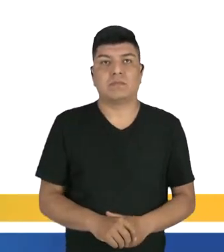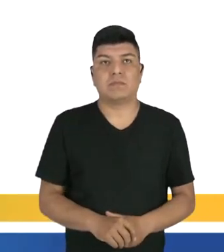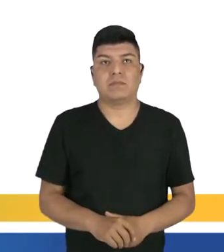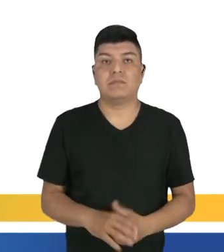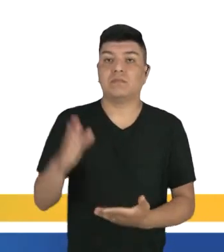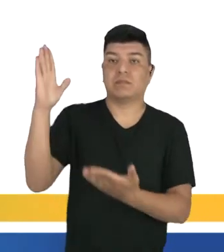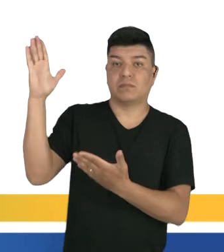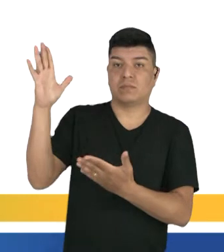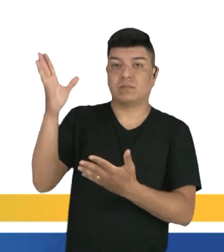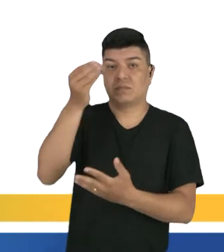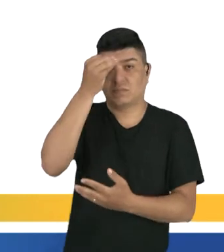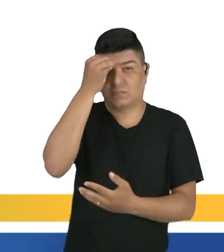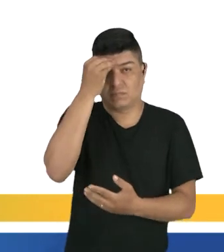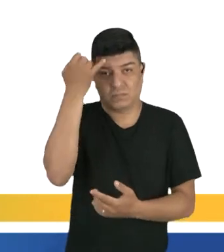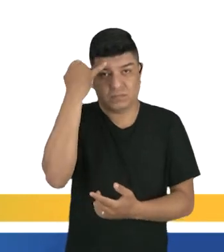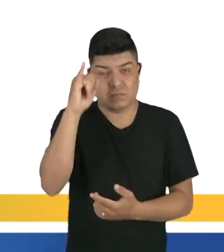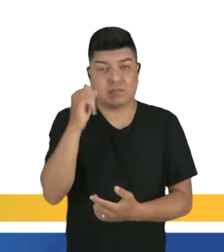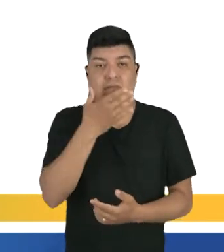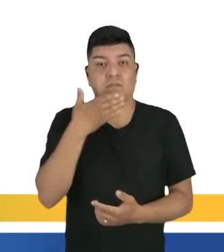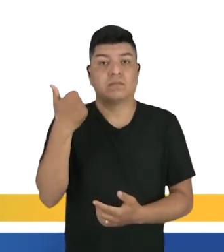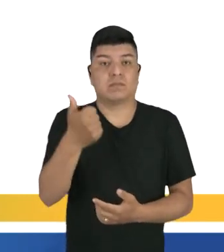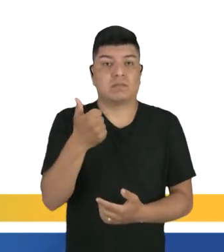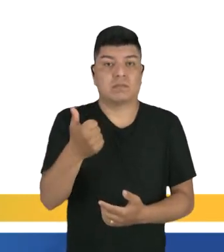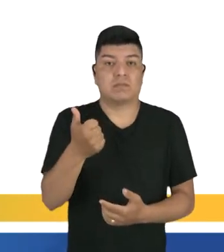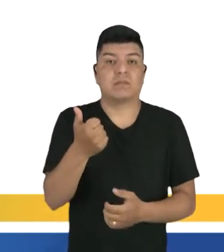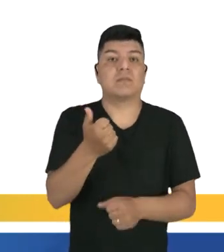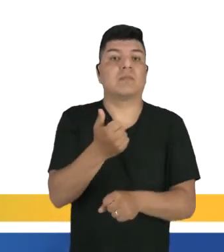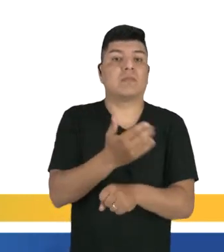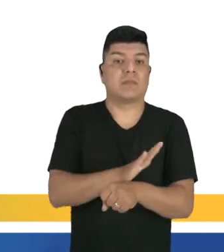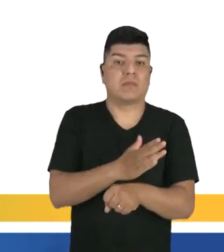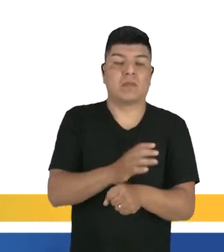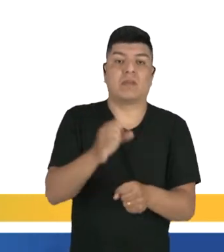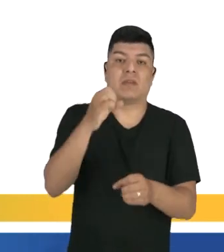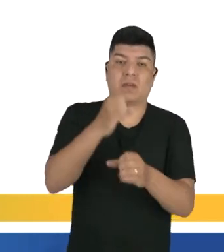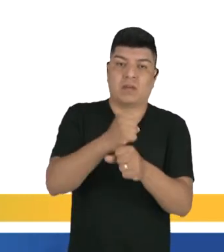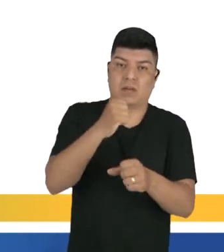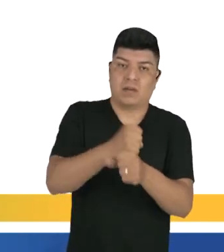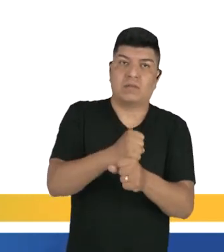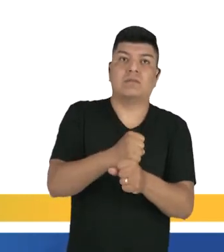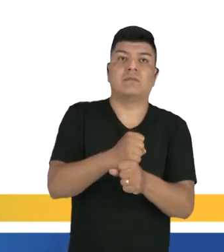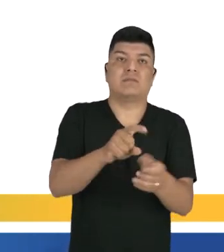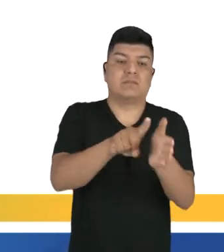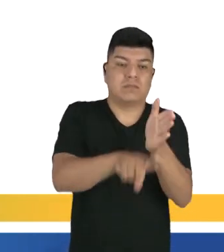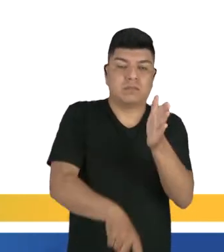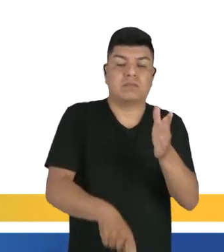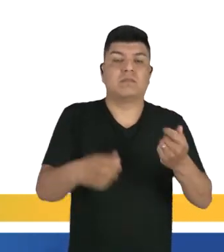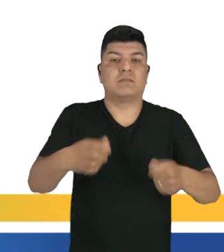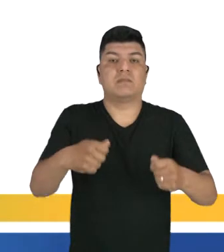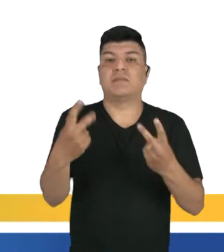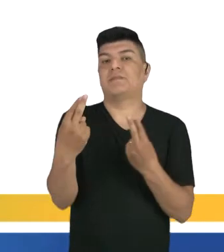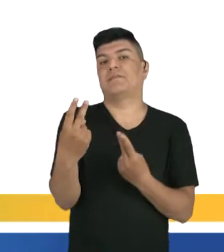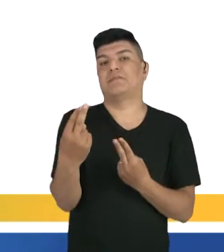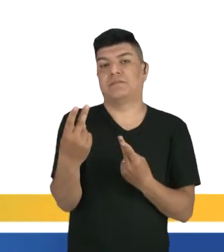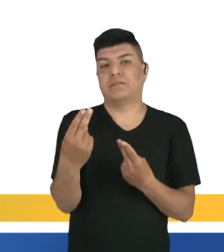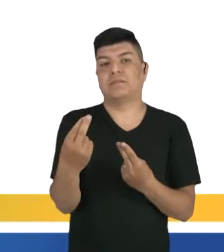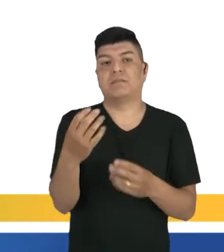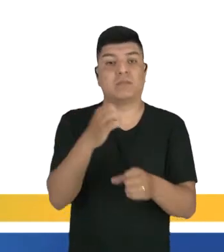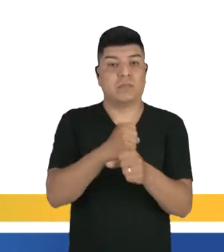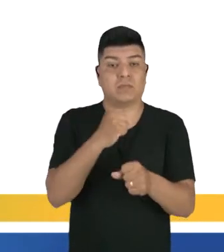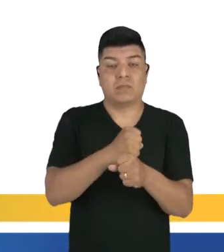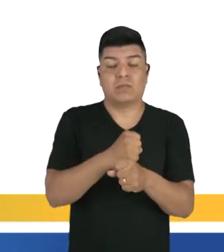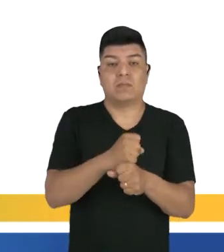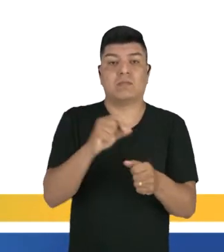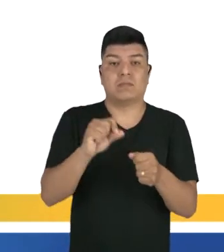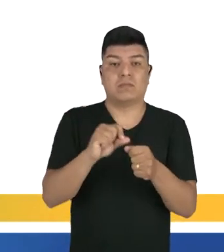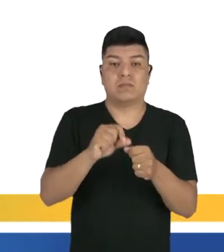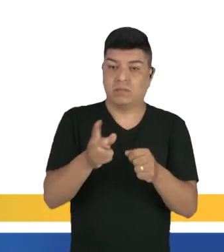Então, no caso, né, para fixar bem essa ideia aí, para executar a adição e a subtração de radicais, eles precisam ser semelhantes. O cálculo é feito com